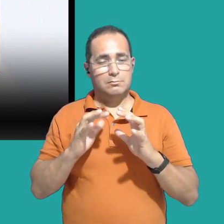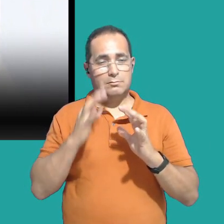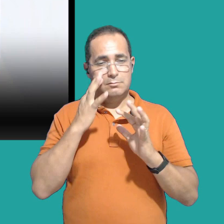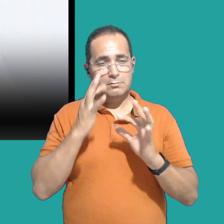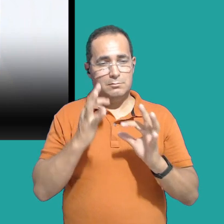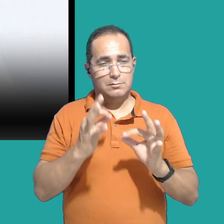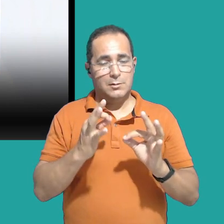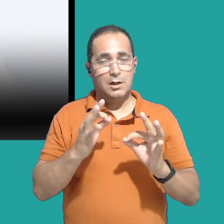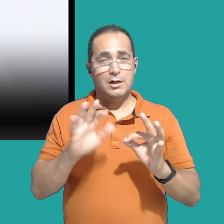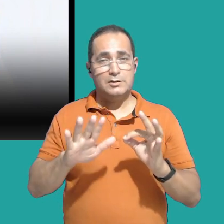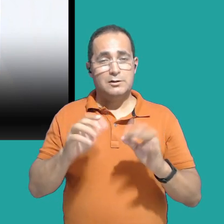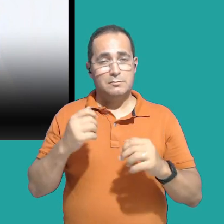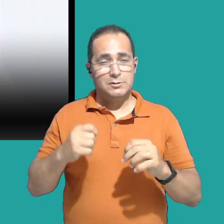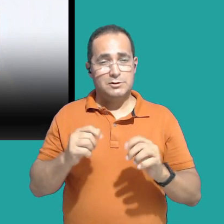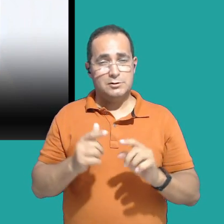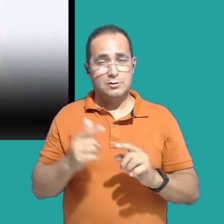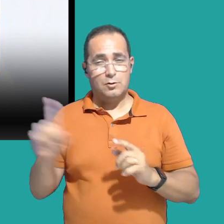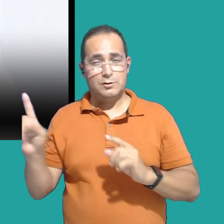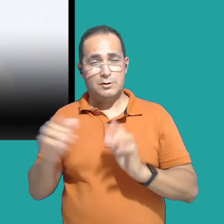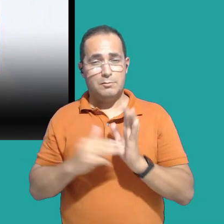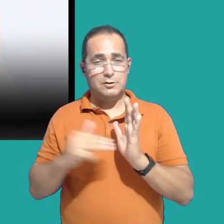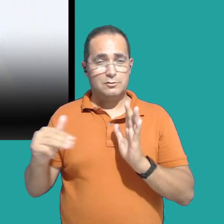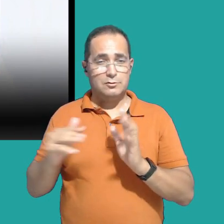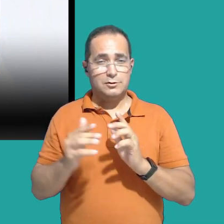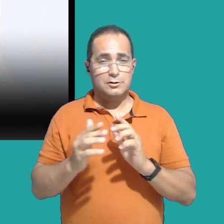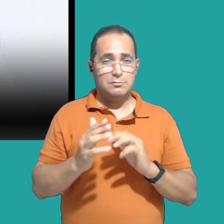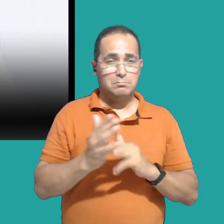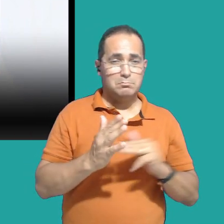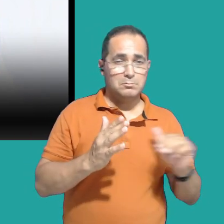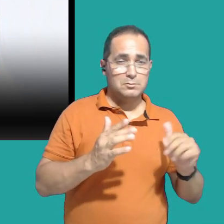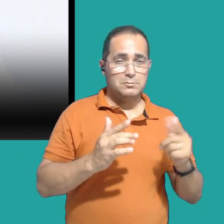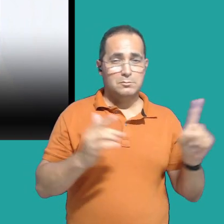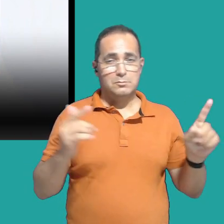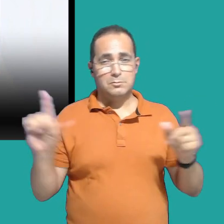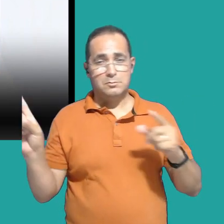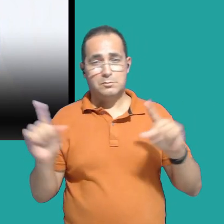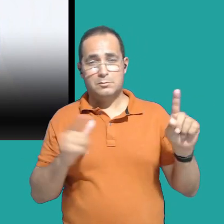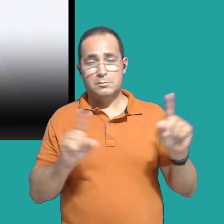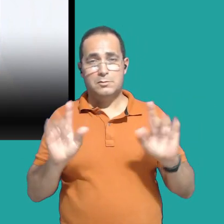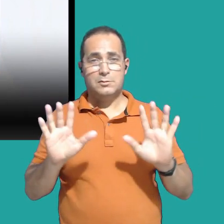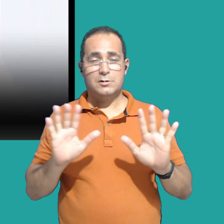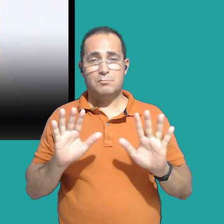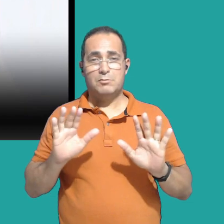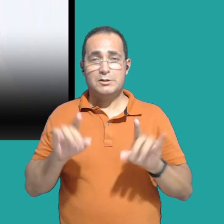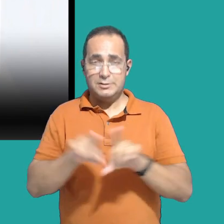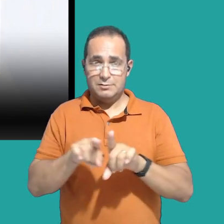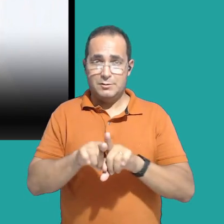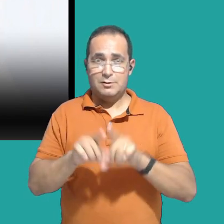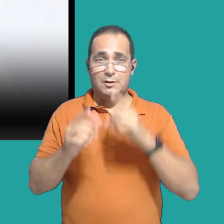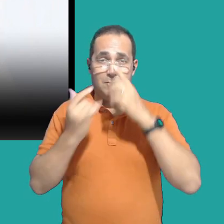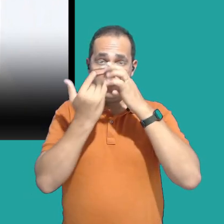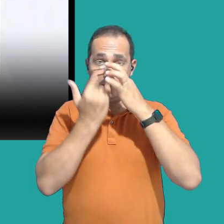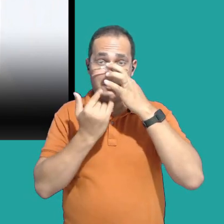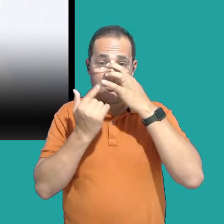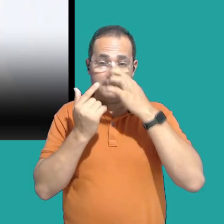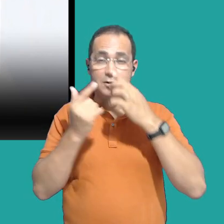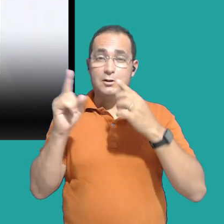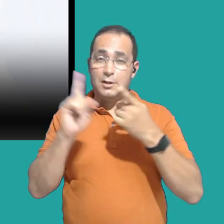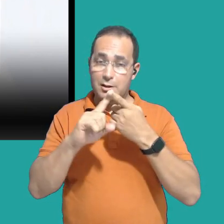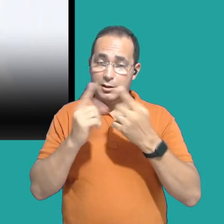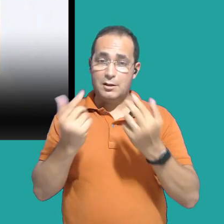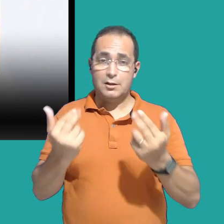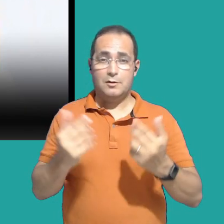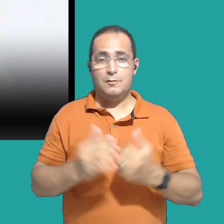nosso cérebro, porque a gente acaba muitas vezes precisando até de outras metodologias diferentes. Então, por exemplo, também para a